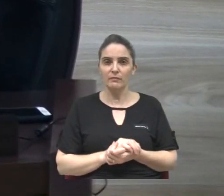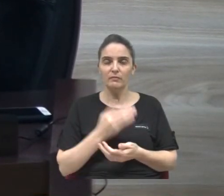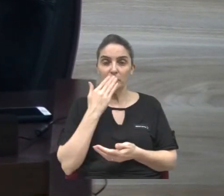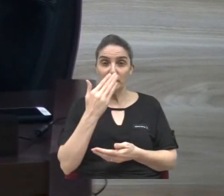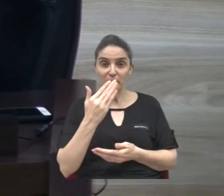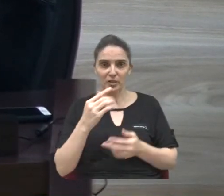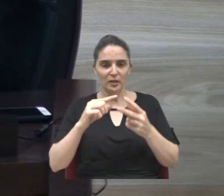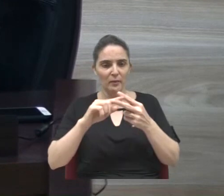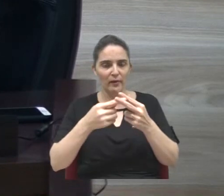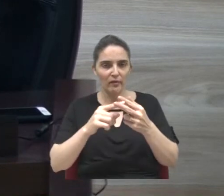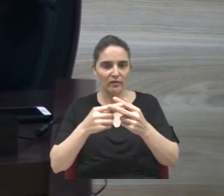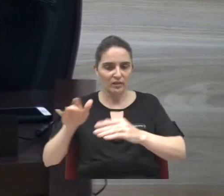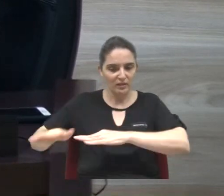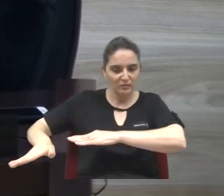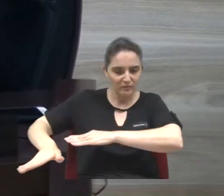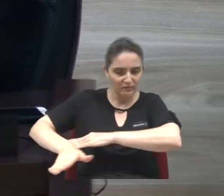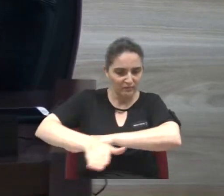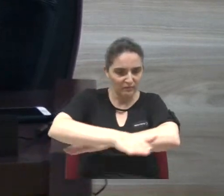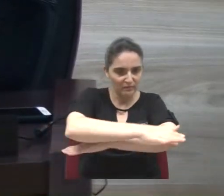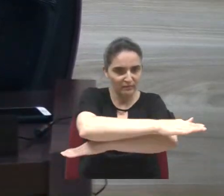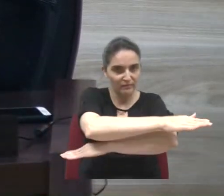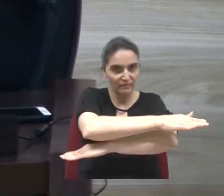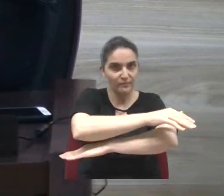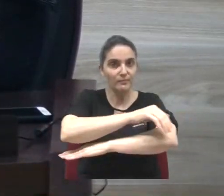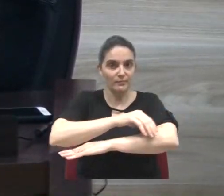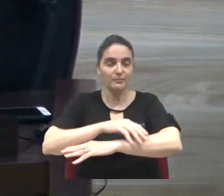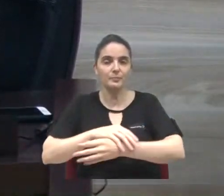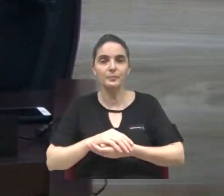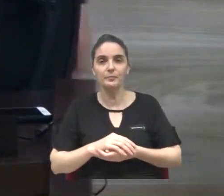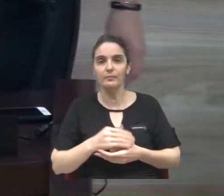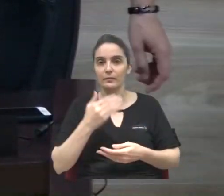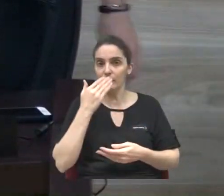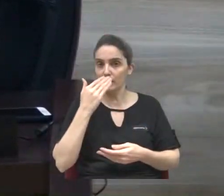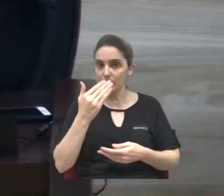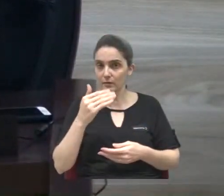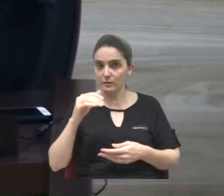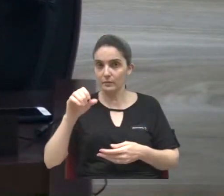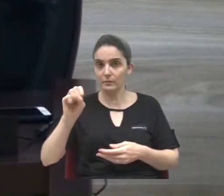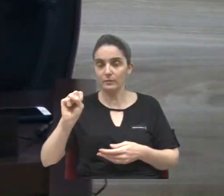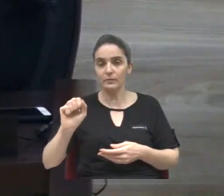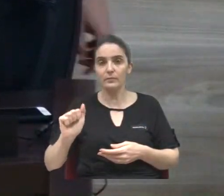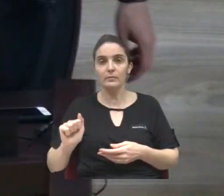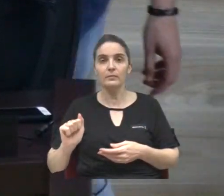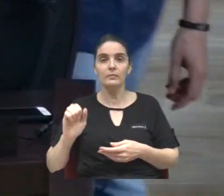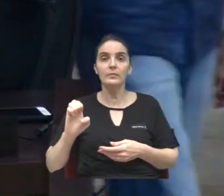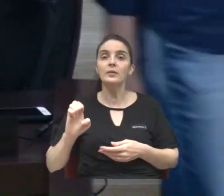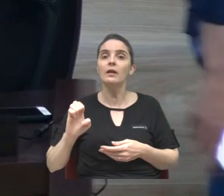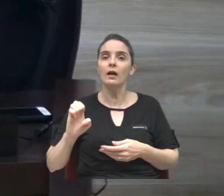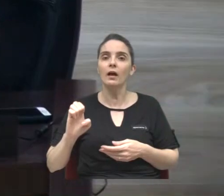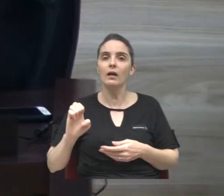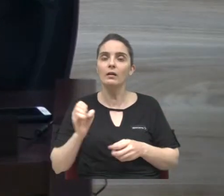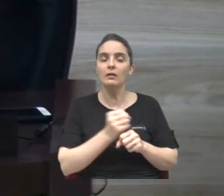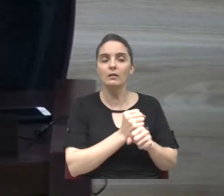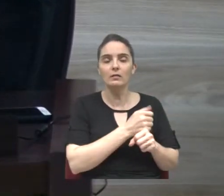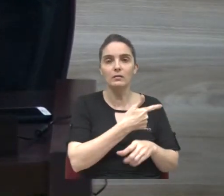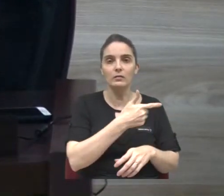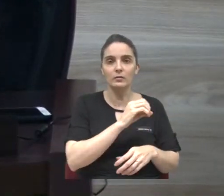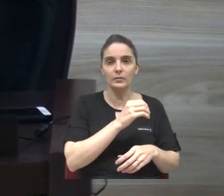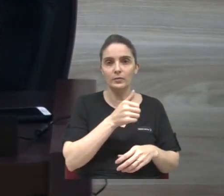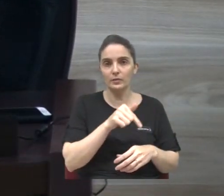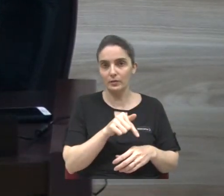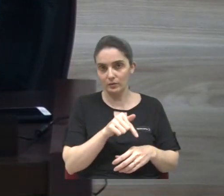pavimento asfáltico foram solicitadas pelo SAI ao longo do ano de 2017, volume 2, folha